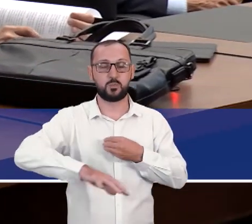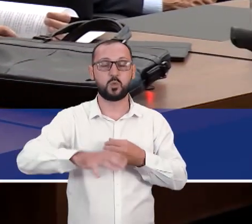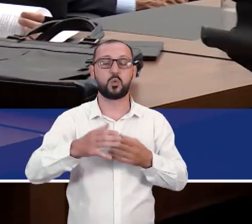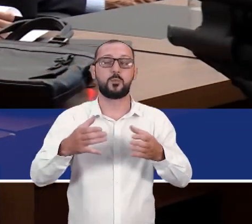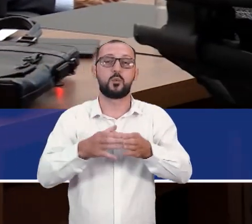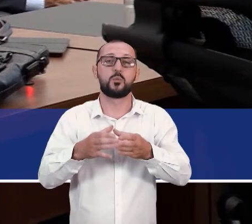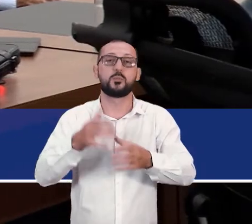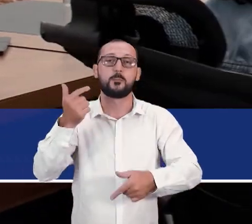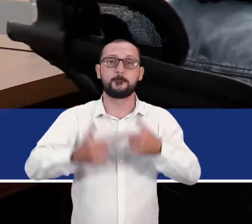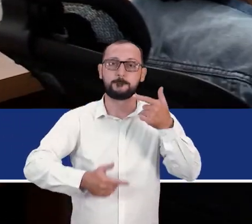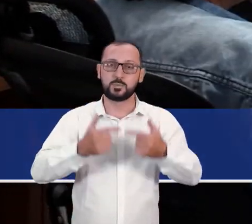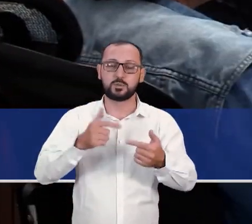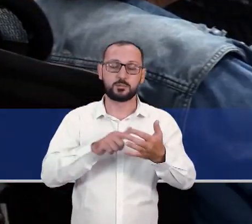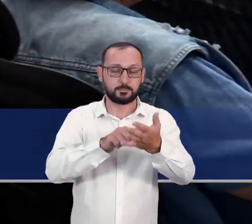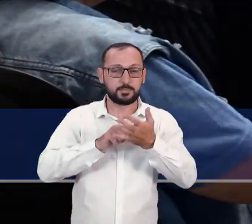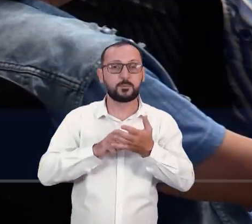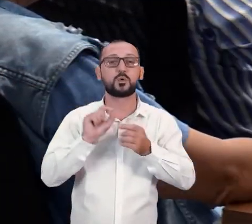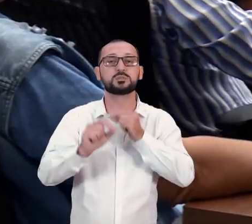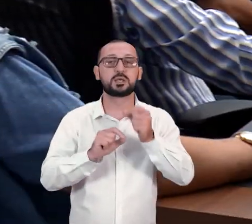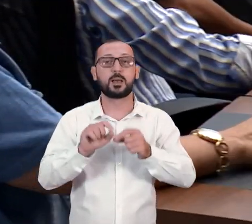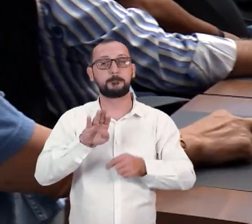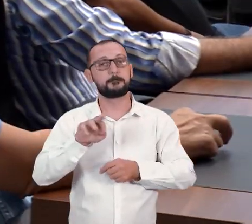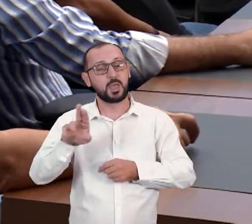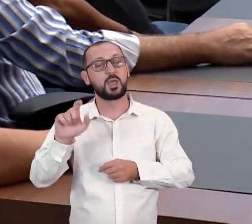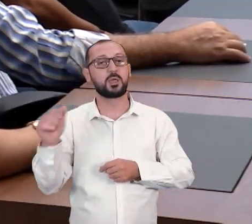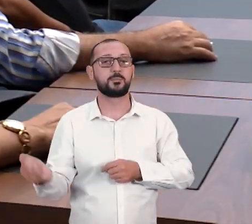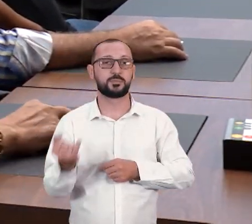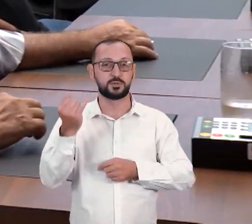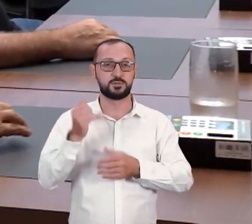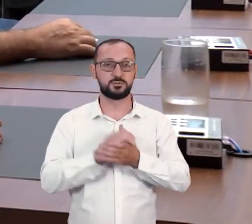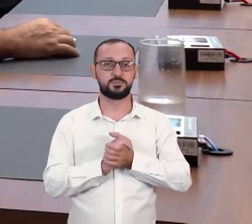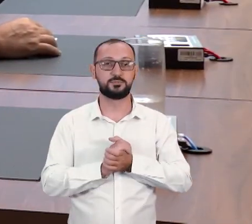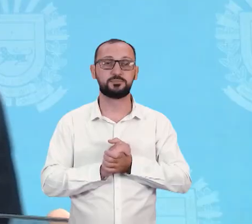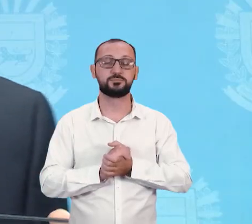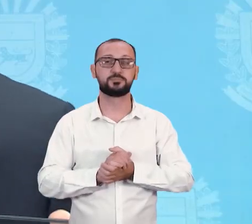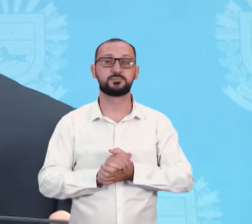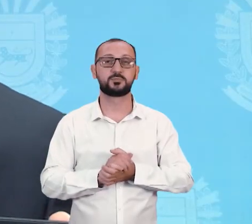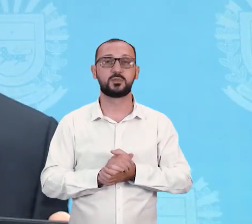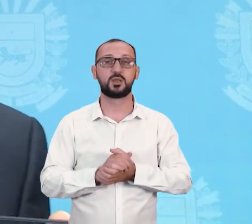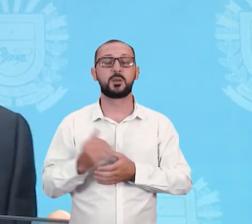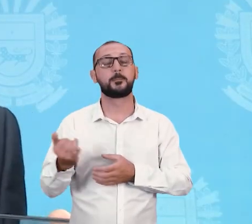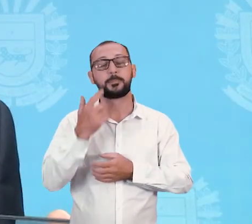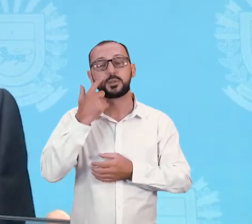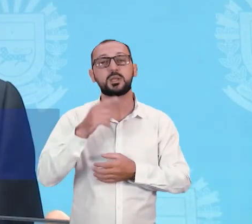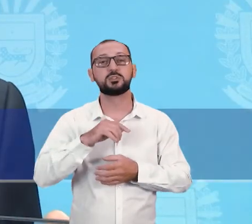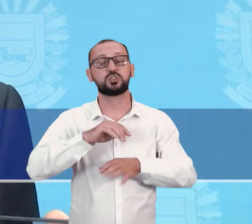de sensibilização da classe política para a importância da BR para o Estado. Importante